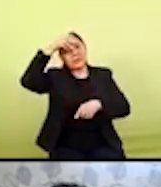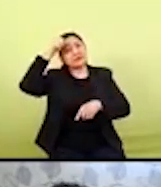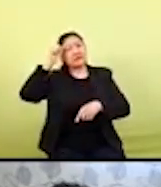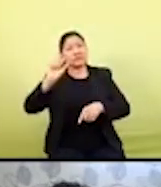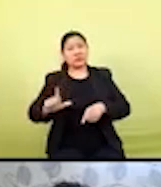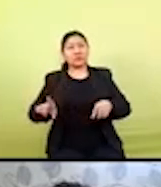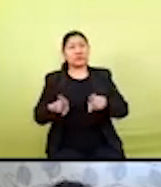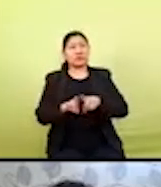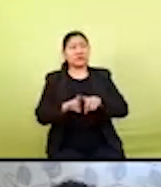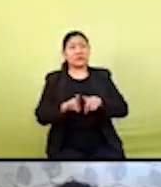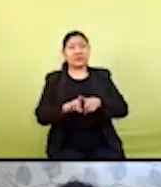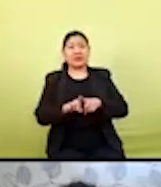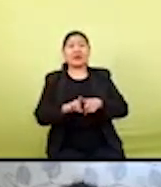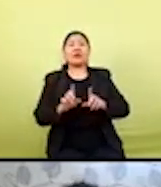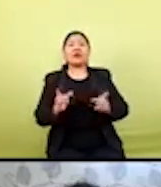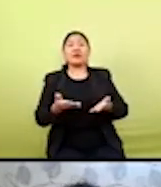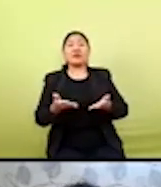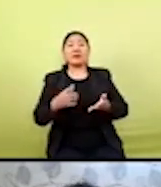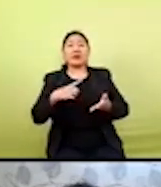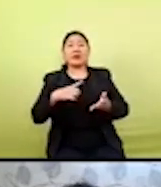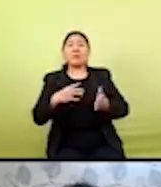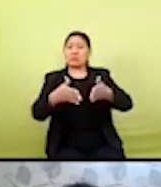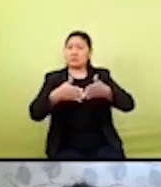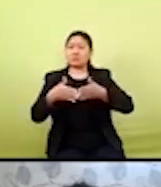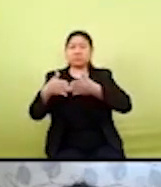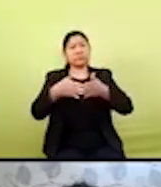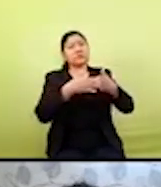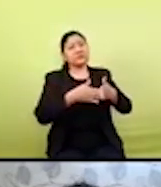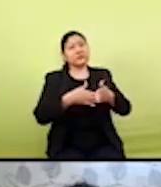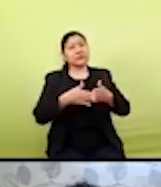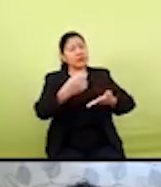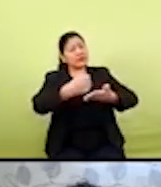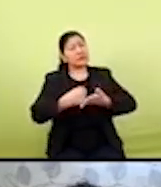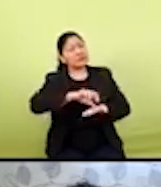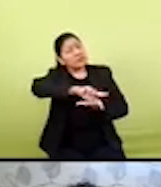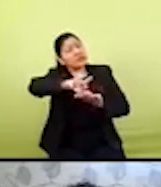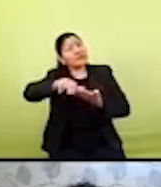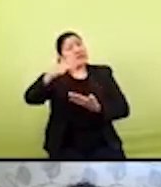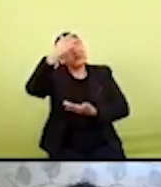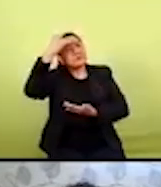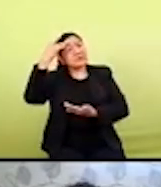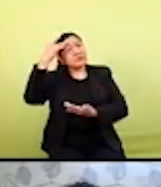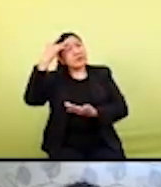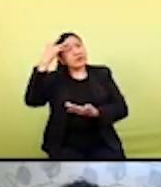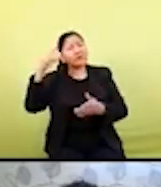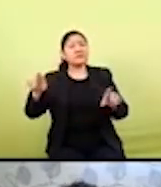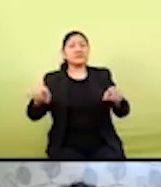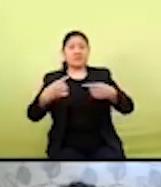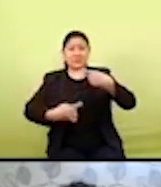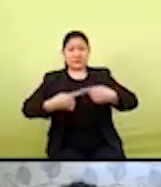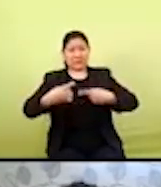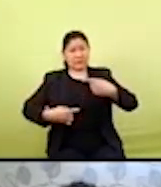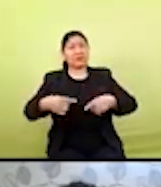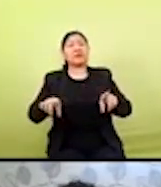o pedido de orientação jurídica na Defensoria Pública e no DEM, né, que é o Núcleo de Defesa de